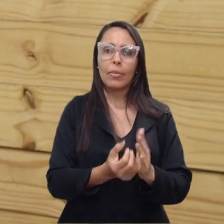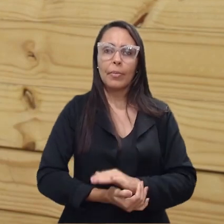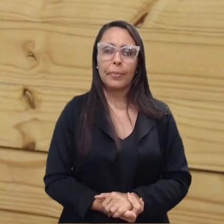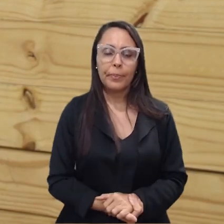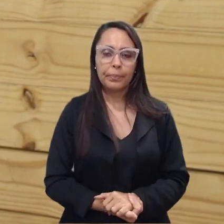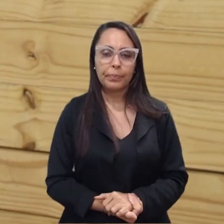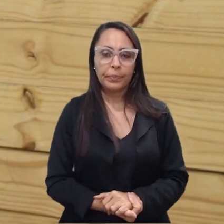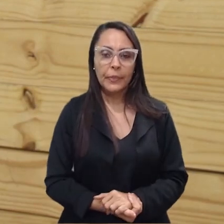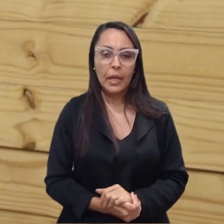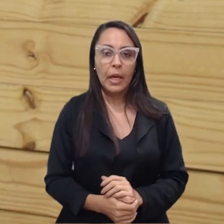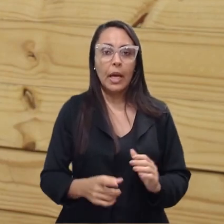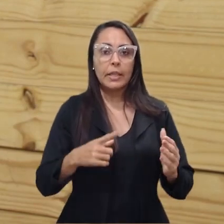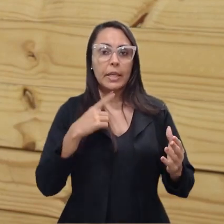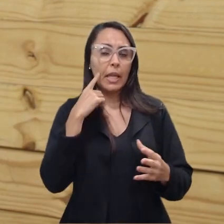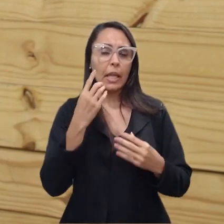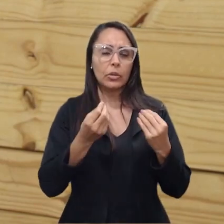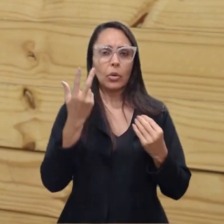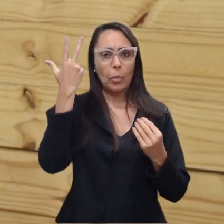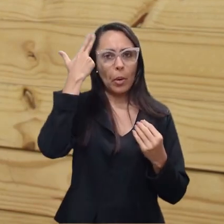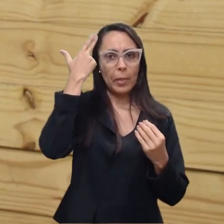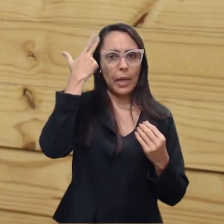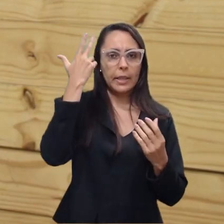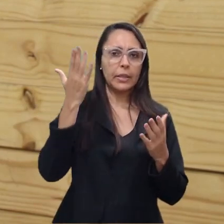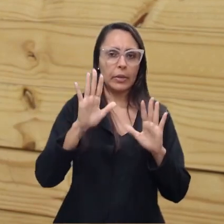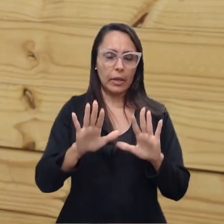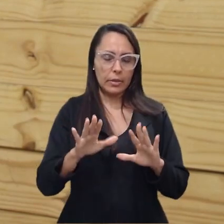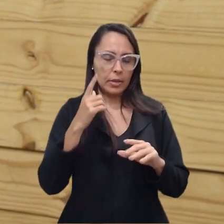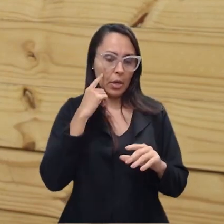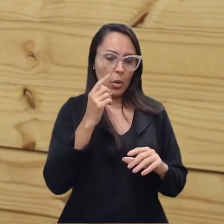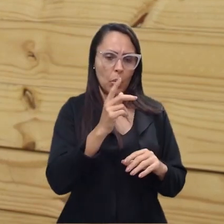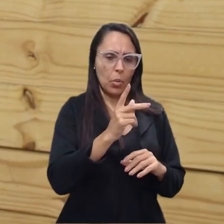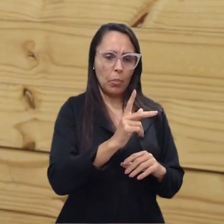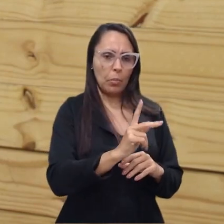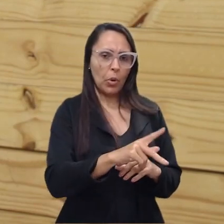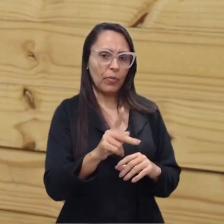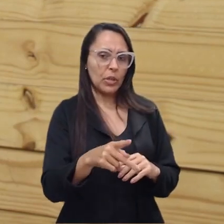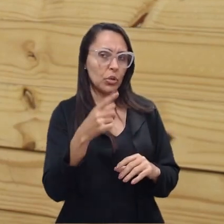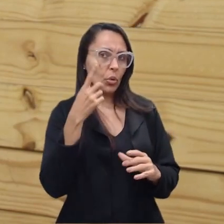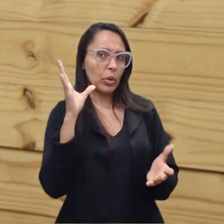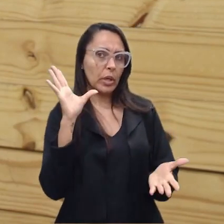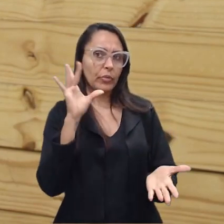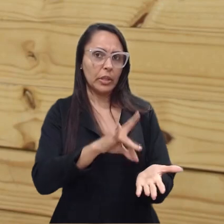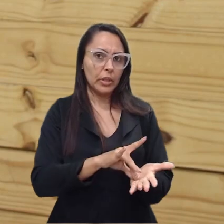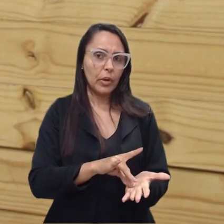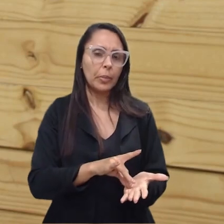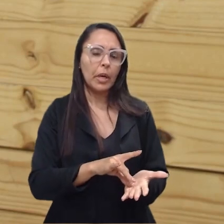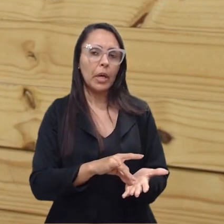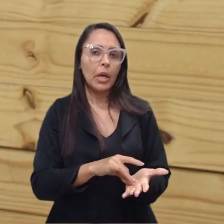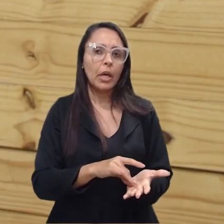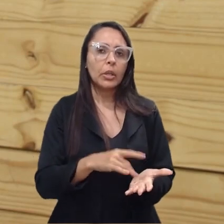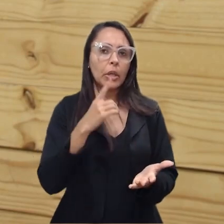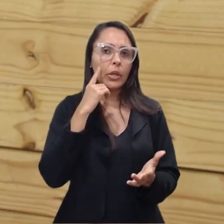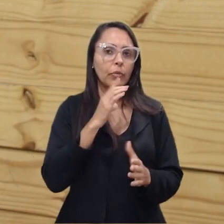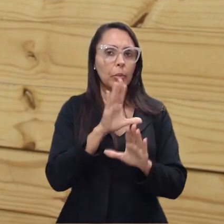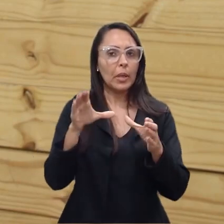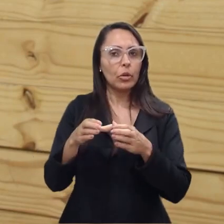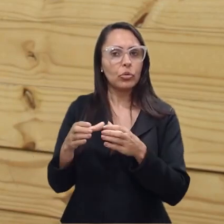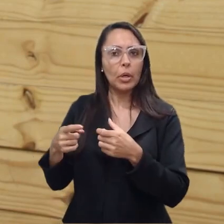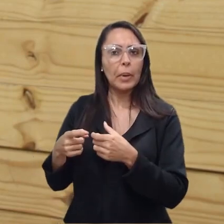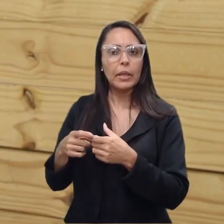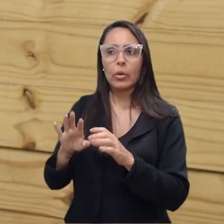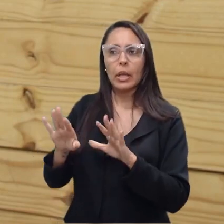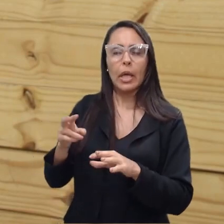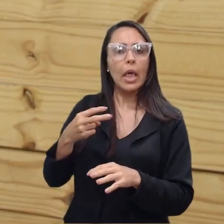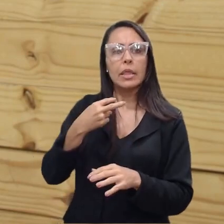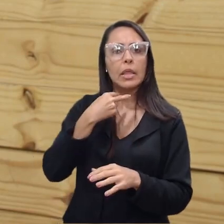Estado. E essa situação, ela geralmente envolve aquele professor que efetivamente foi determinado pela junta médica que ele